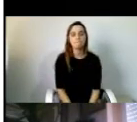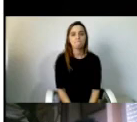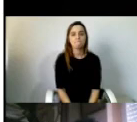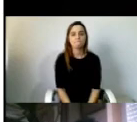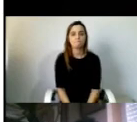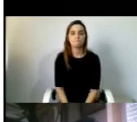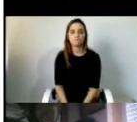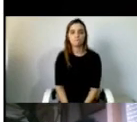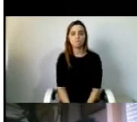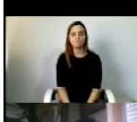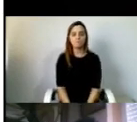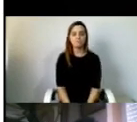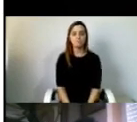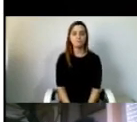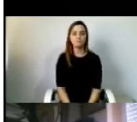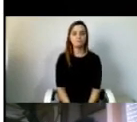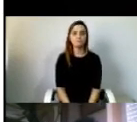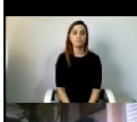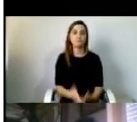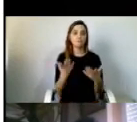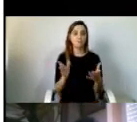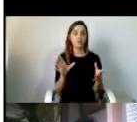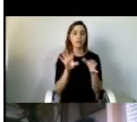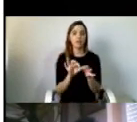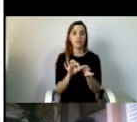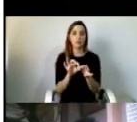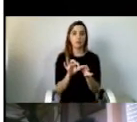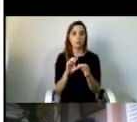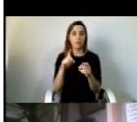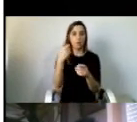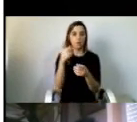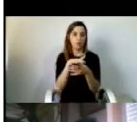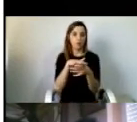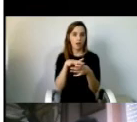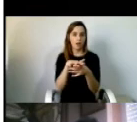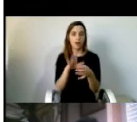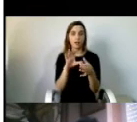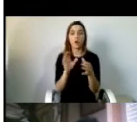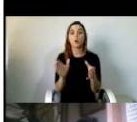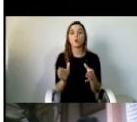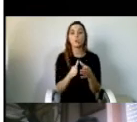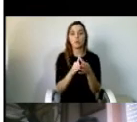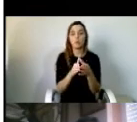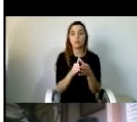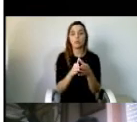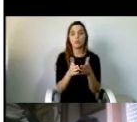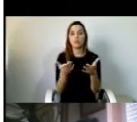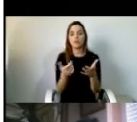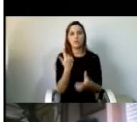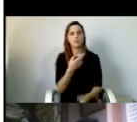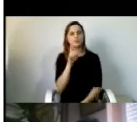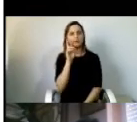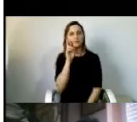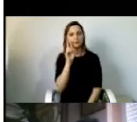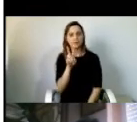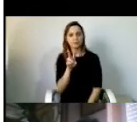No que se refere já a uma outra dimensão, a relação com a comunidade, verificamos que estas pessoas,